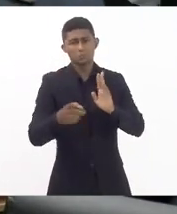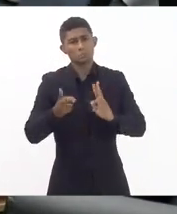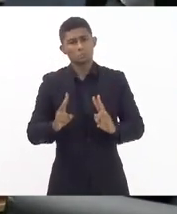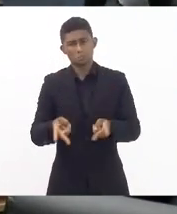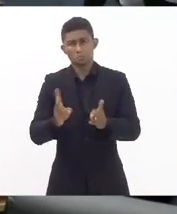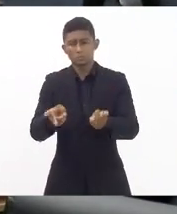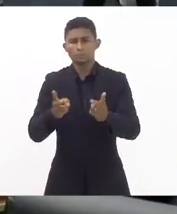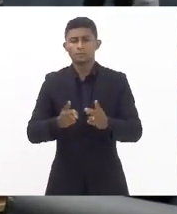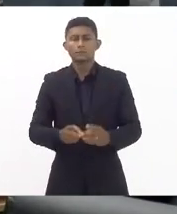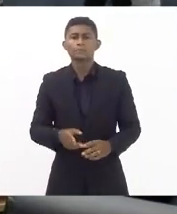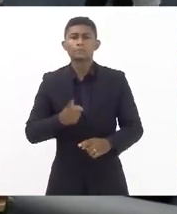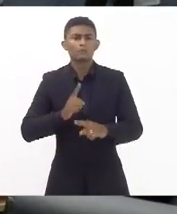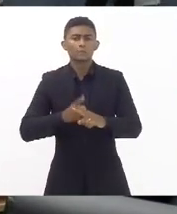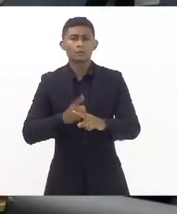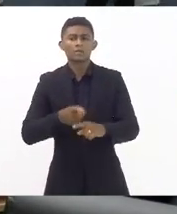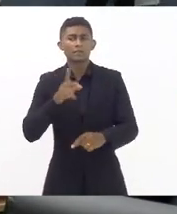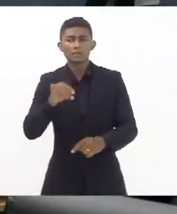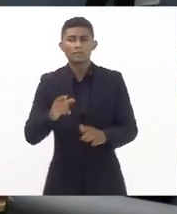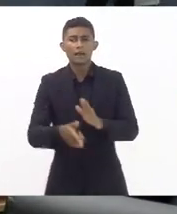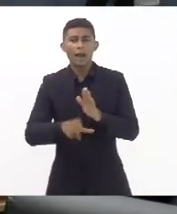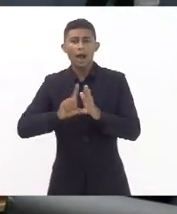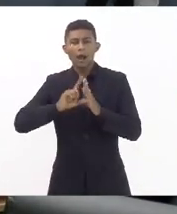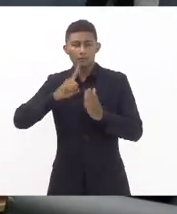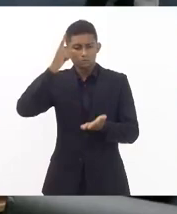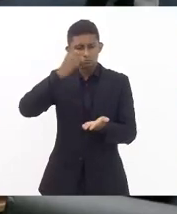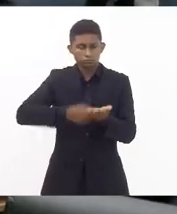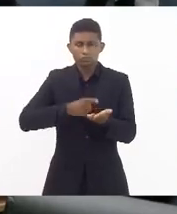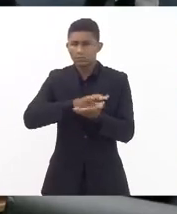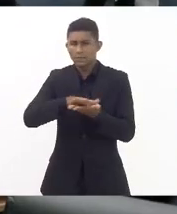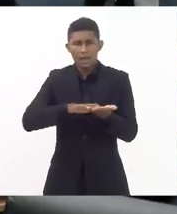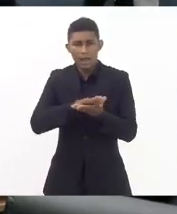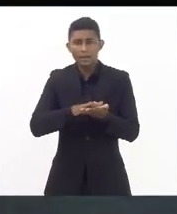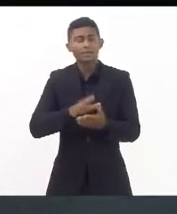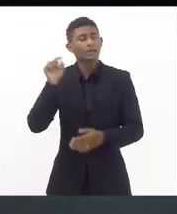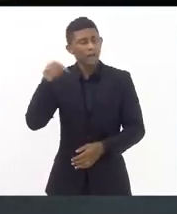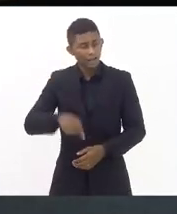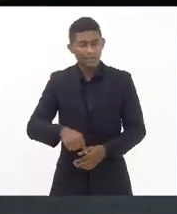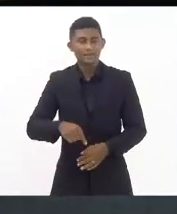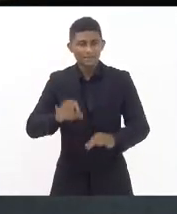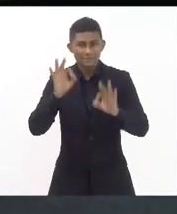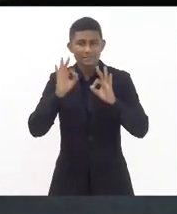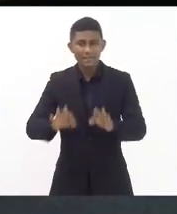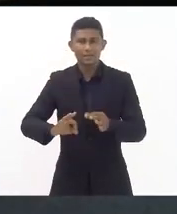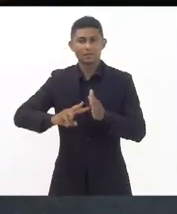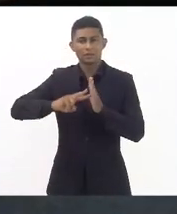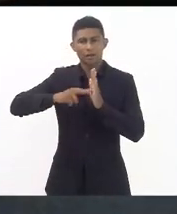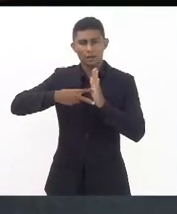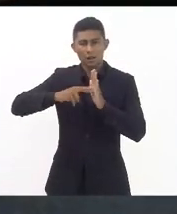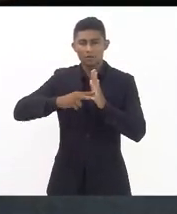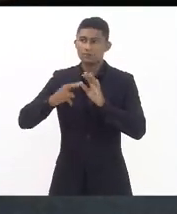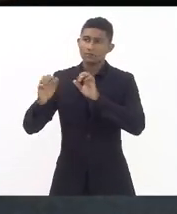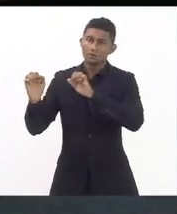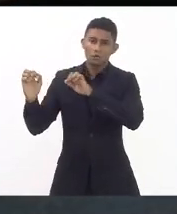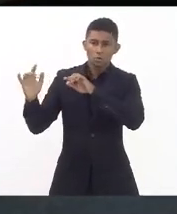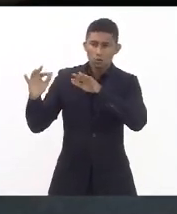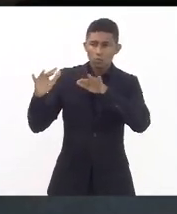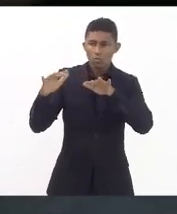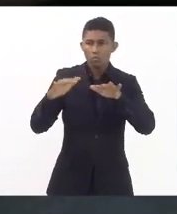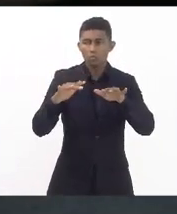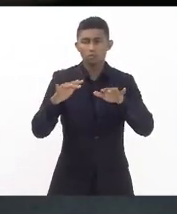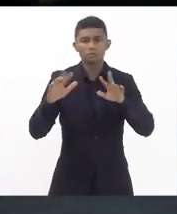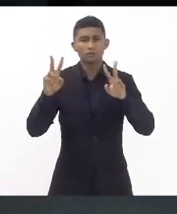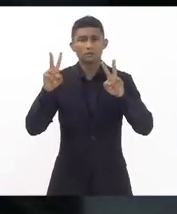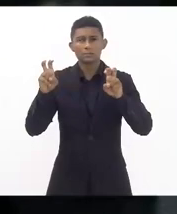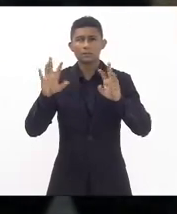tivesse havido o acordo, nós teríamos aqui, além da importante representação do parlamento, o próprio sindicato fazendo a defesa do tema. E nós